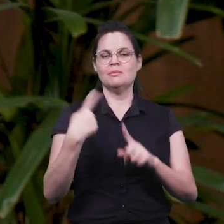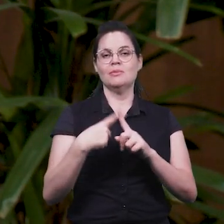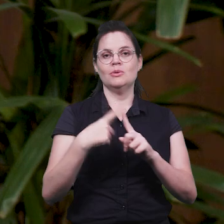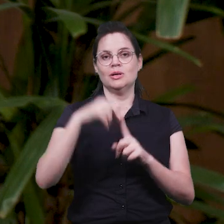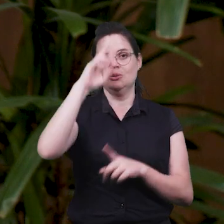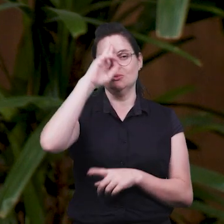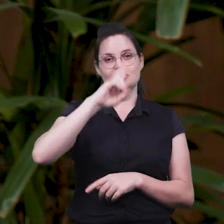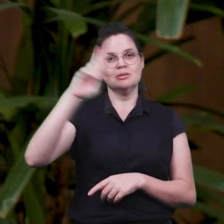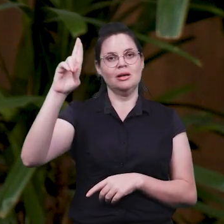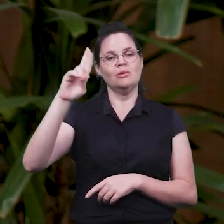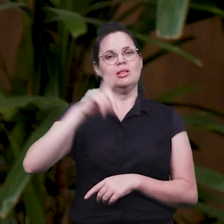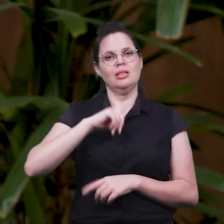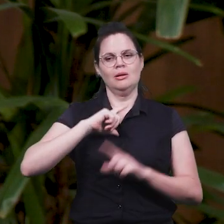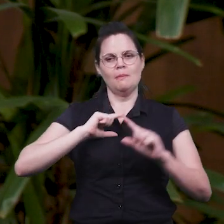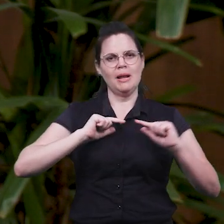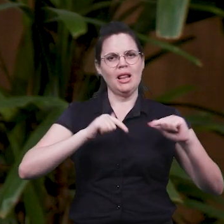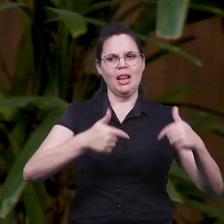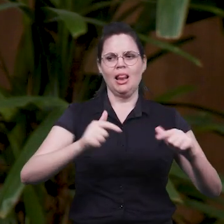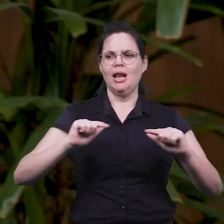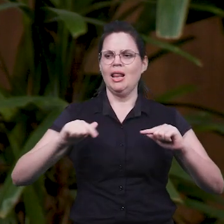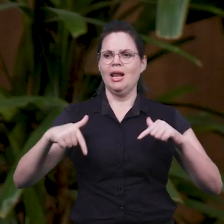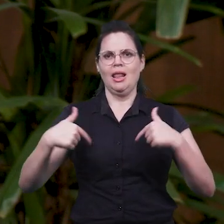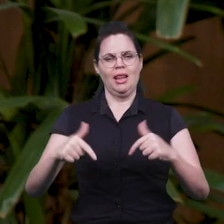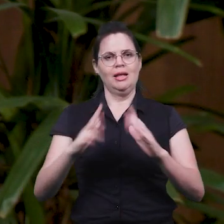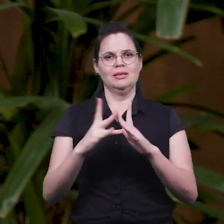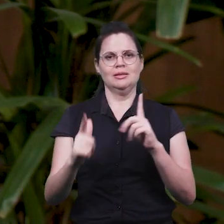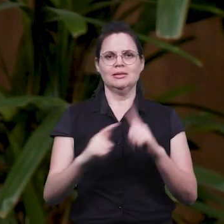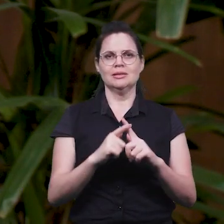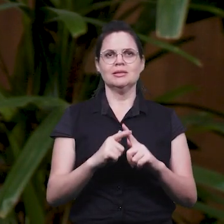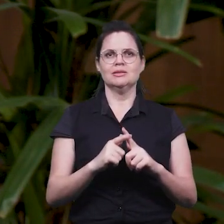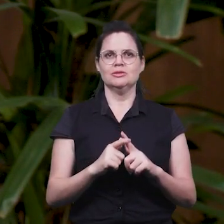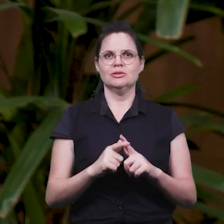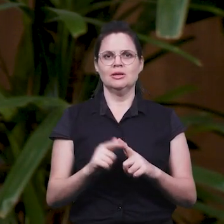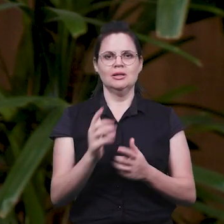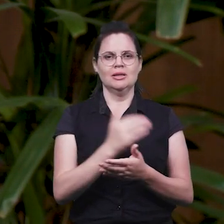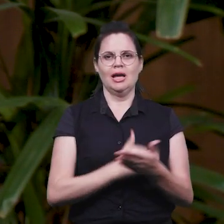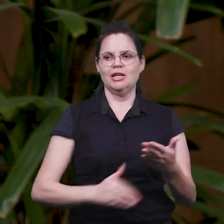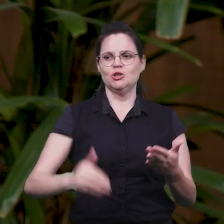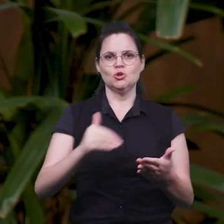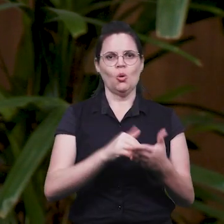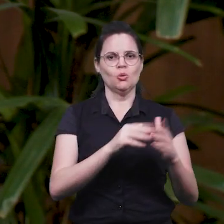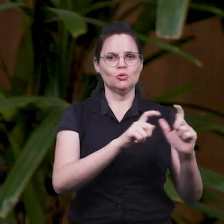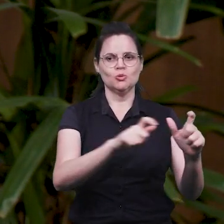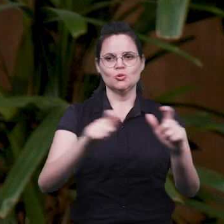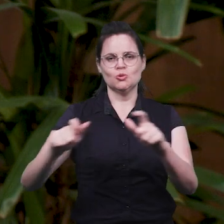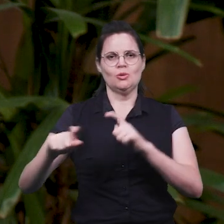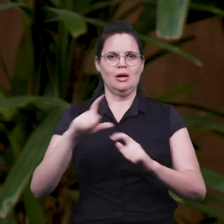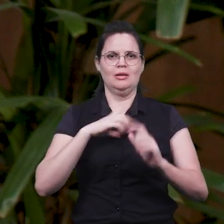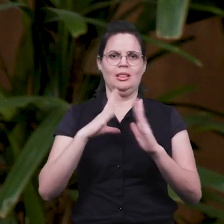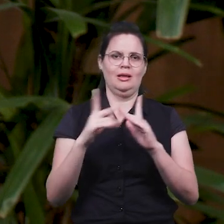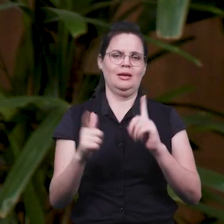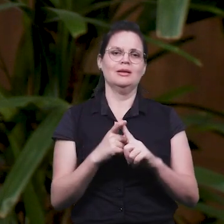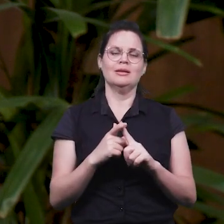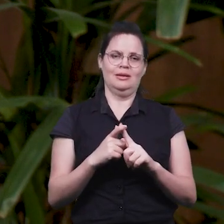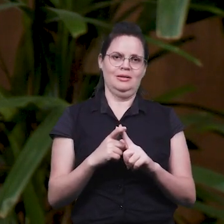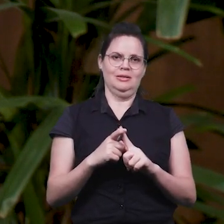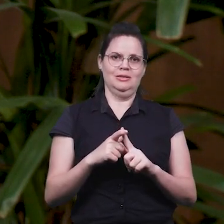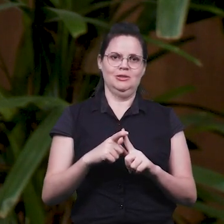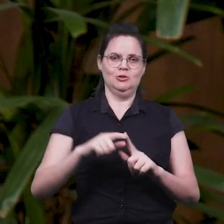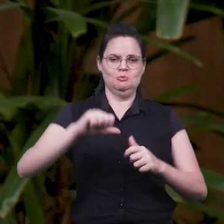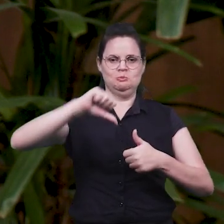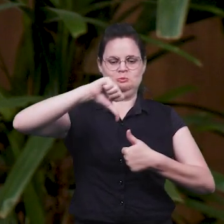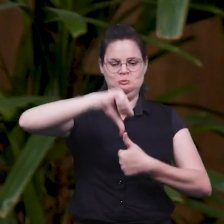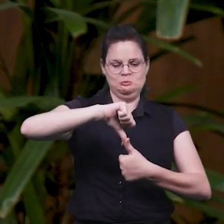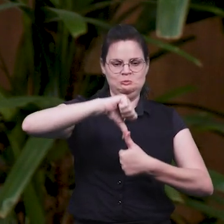do Senhor, efetivamente, ela está em todos os continentes, né? E nós temos